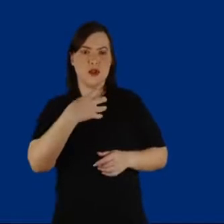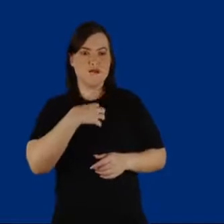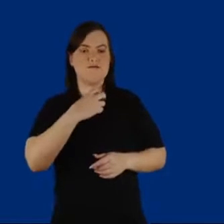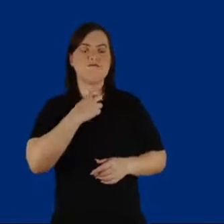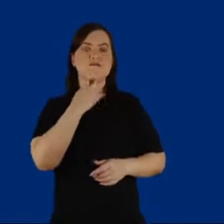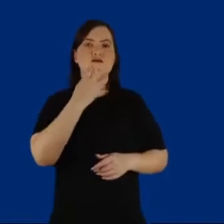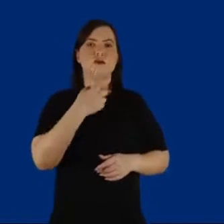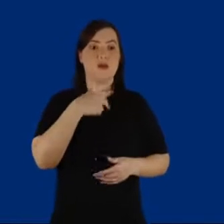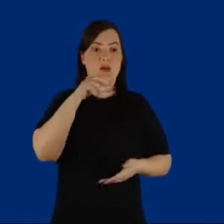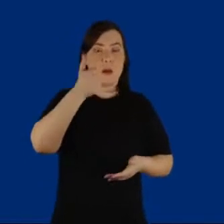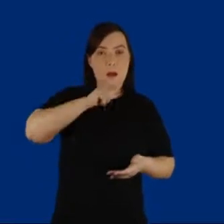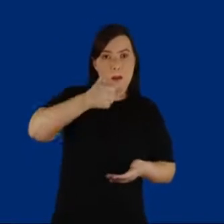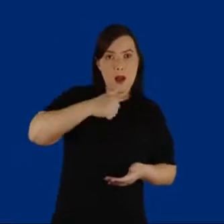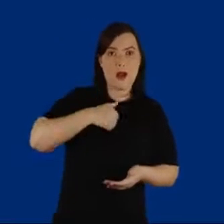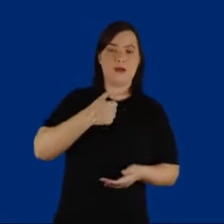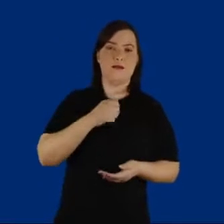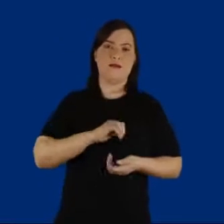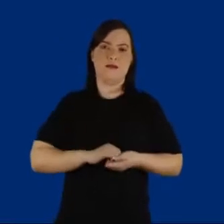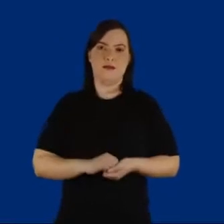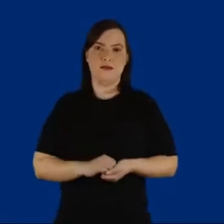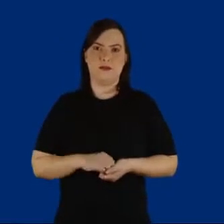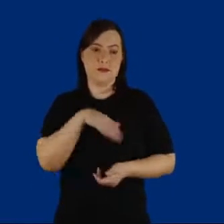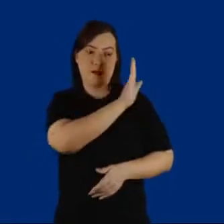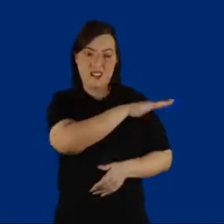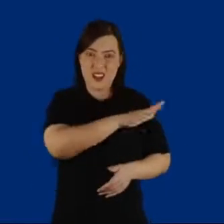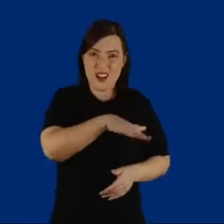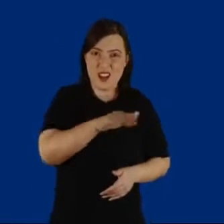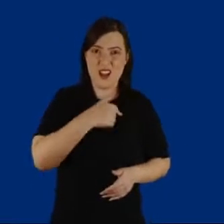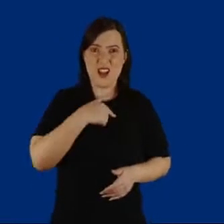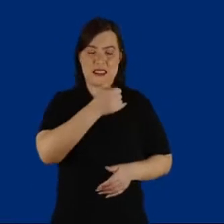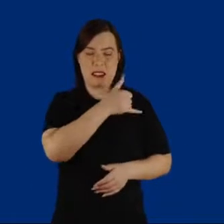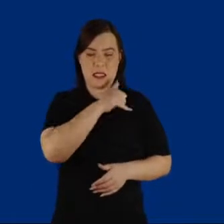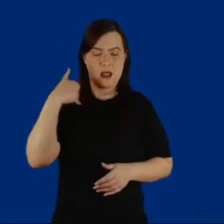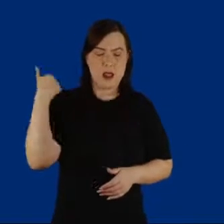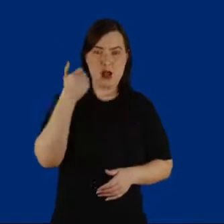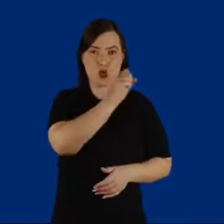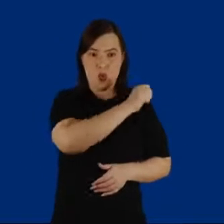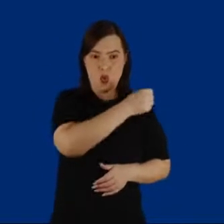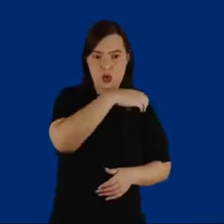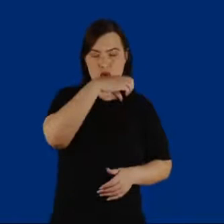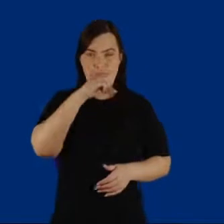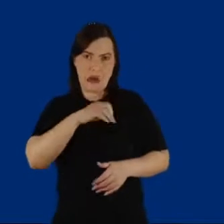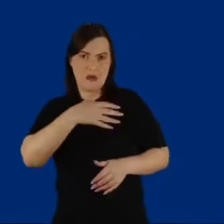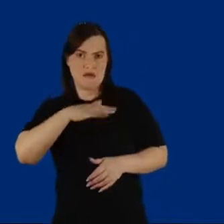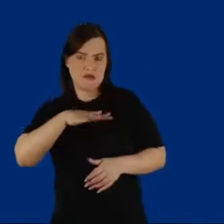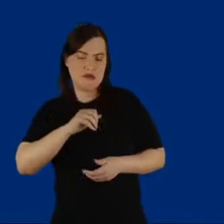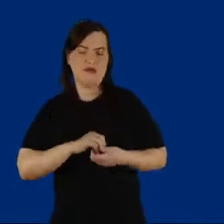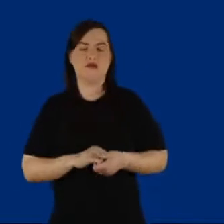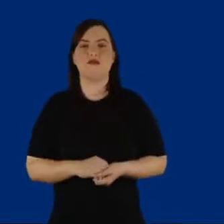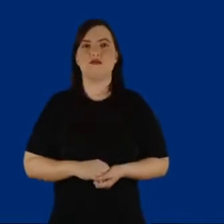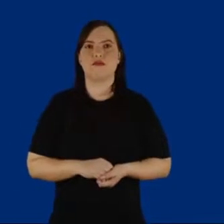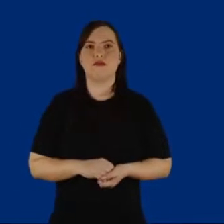voz pela primeira vez. São crianças de 8, 9 anos de idade.